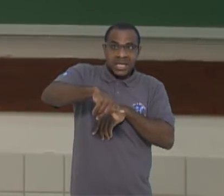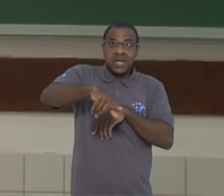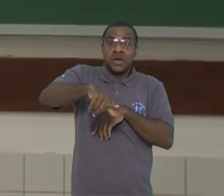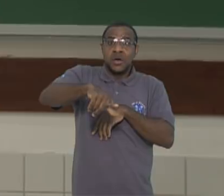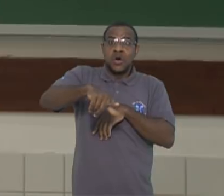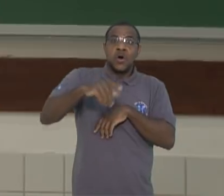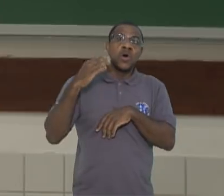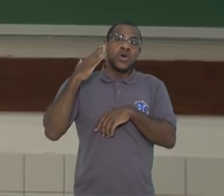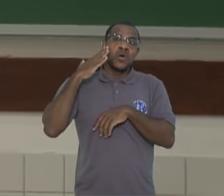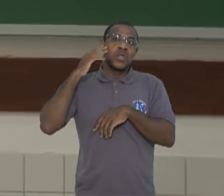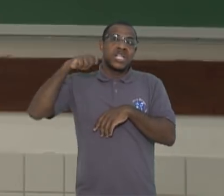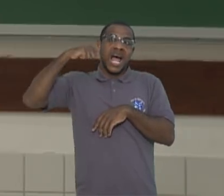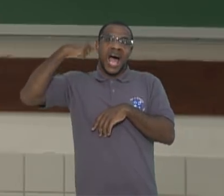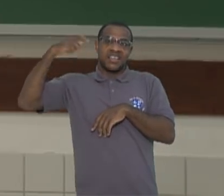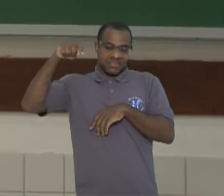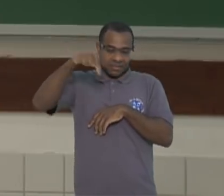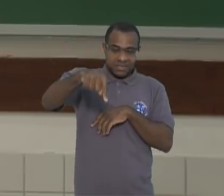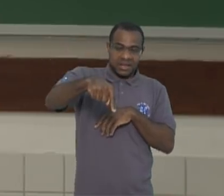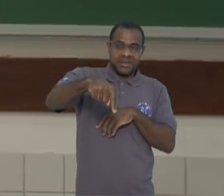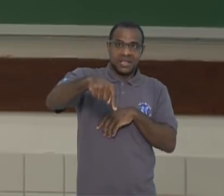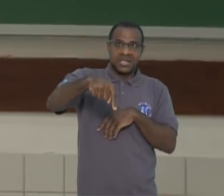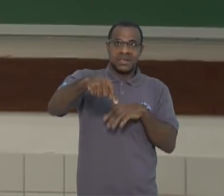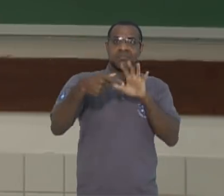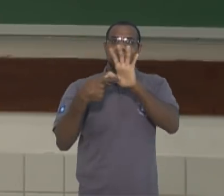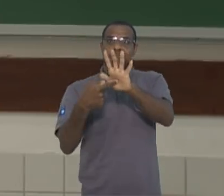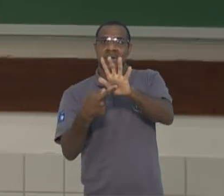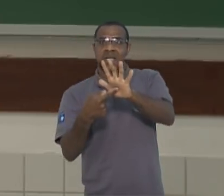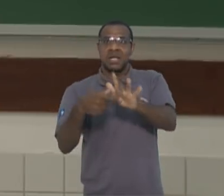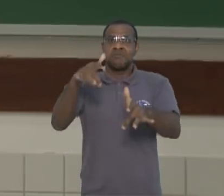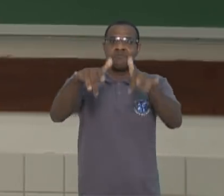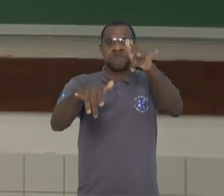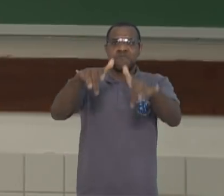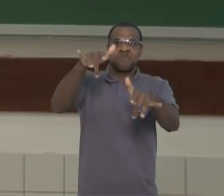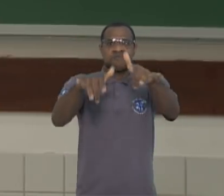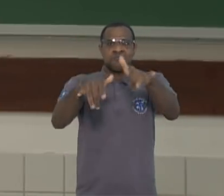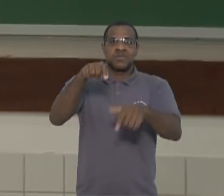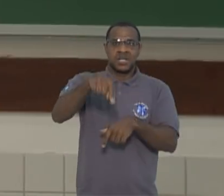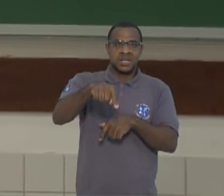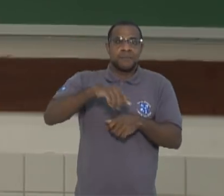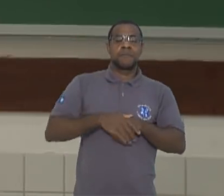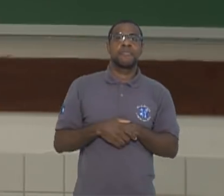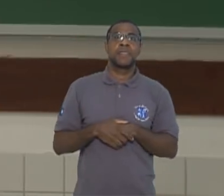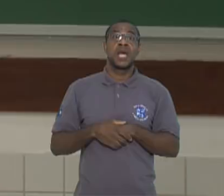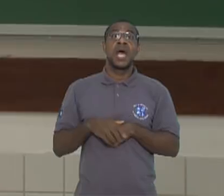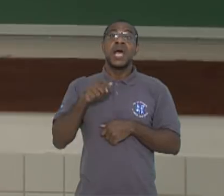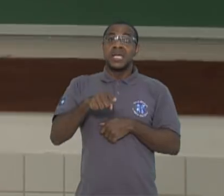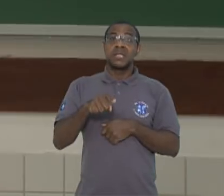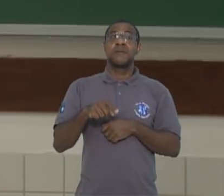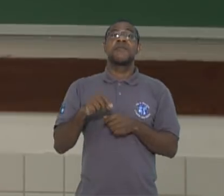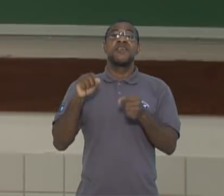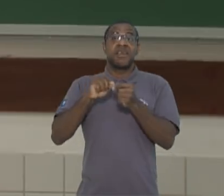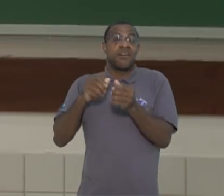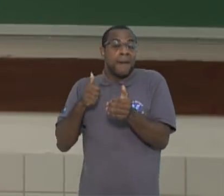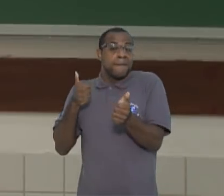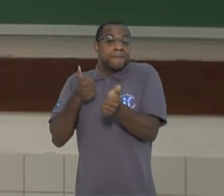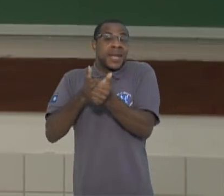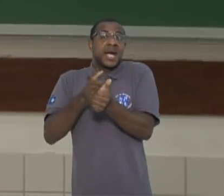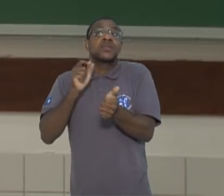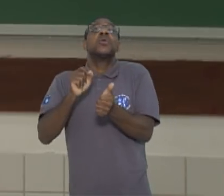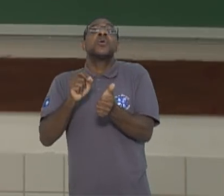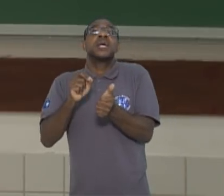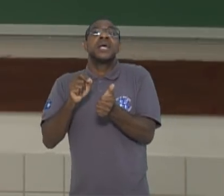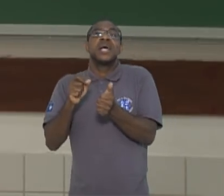o público. Geralmente, esses locais eram feitos, né, próximos de rio, que ajudavam a propagar a voz